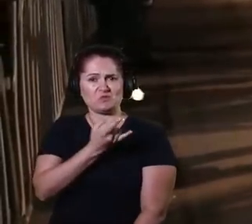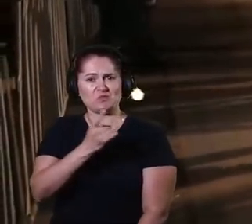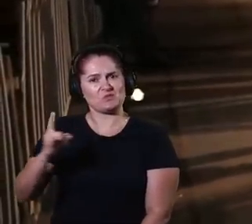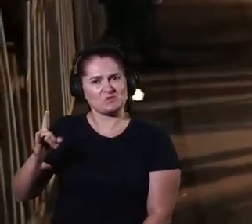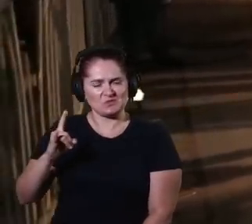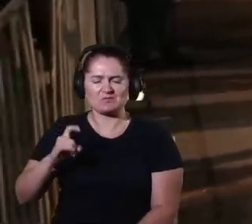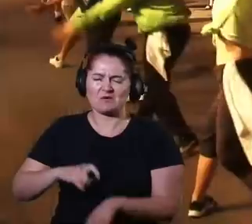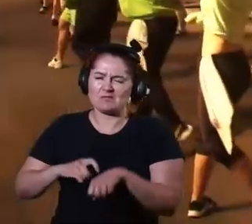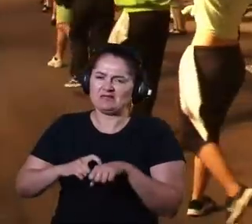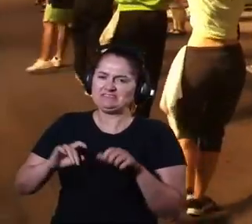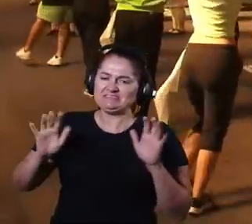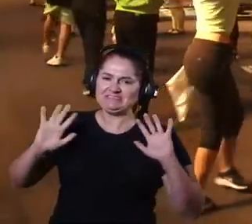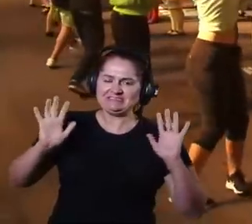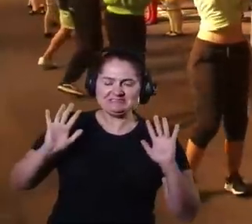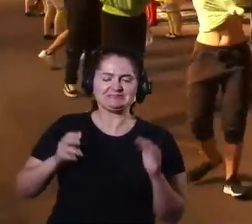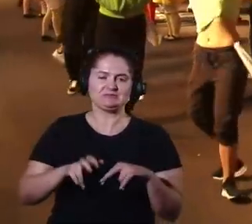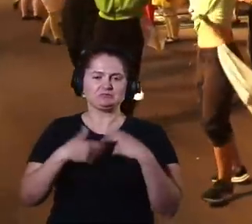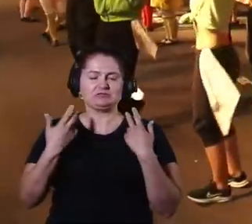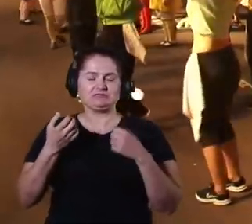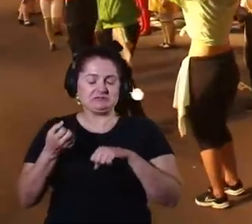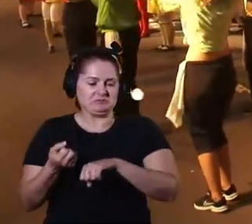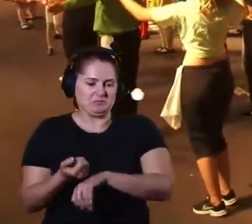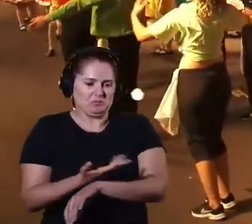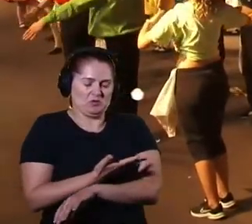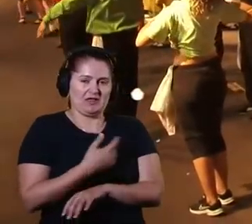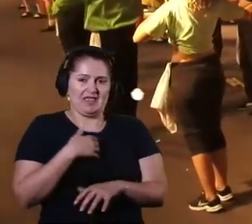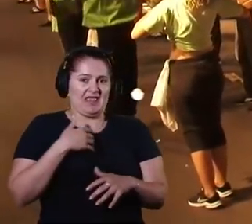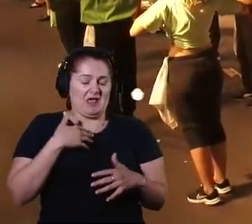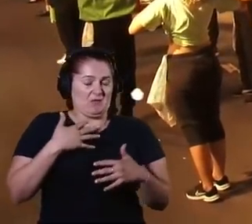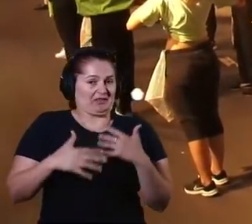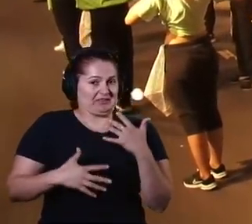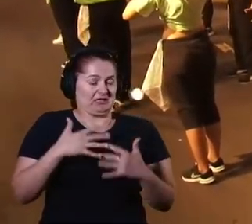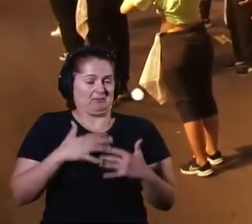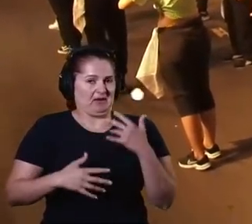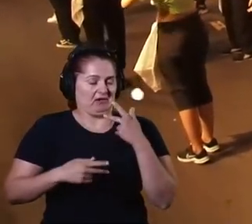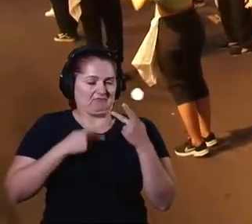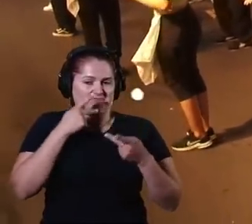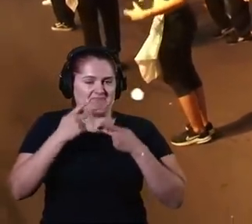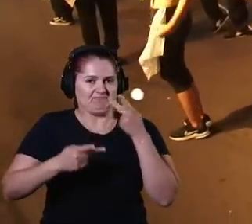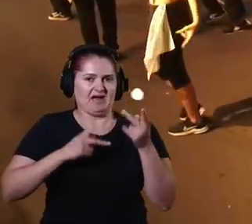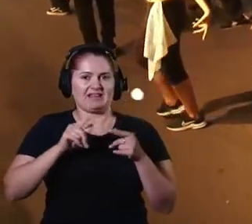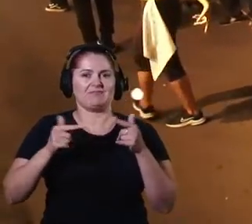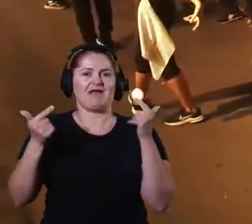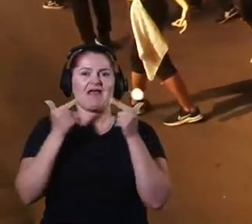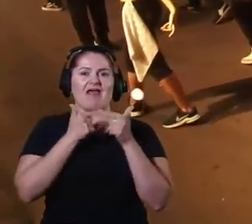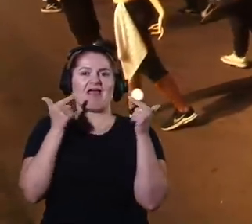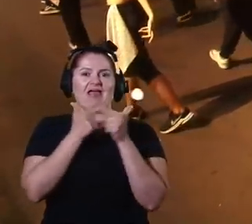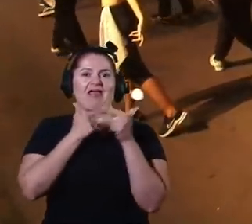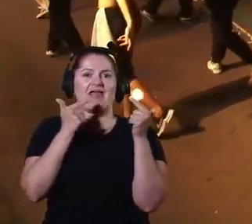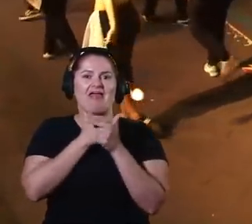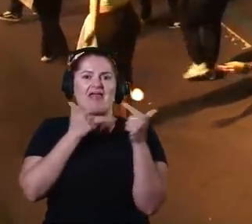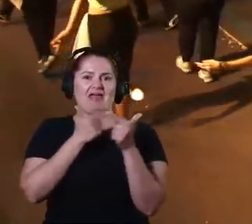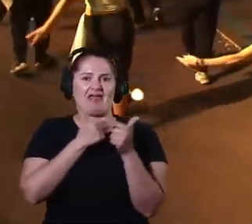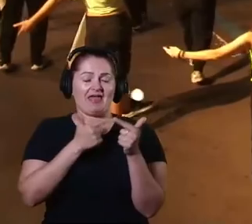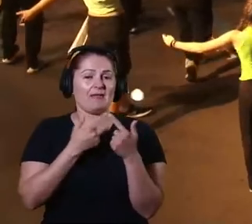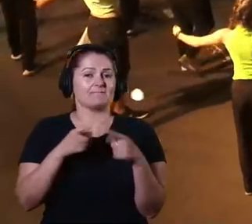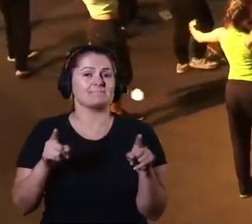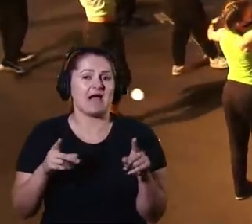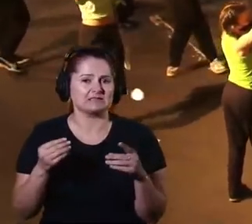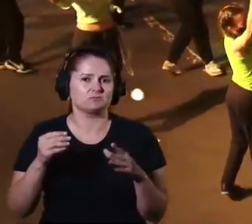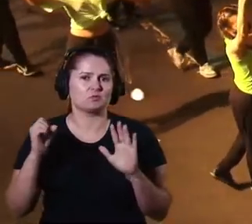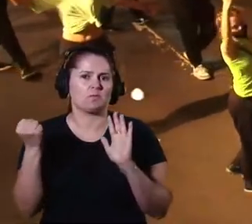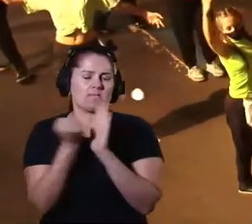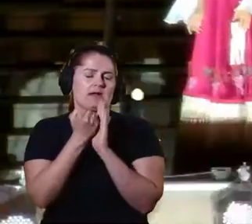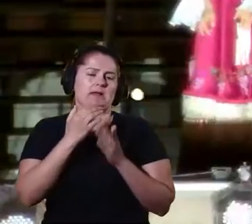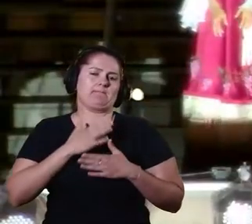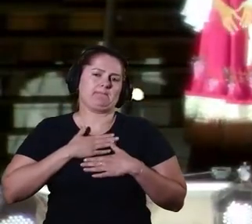eu fiquei bastante emocionada, até me atrapalhei nas minhas falas, né? Depois o pessoal deu risada, mas foi muito